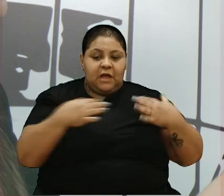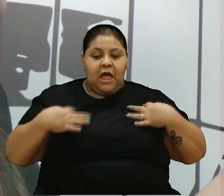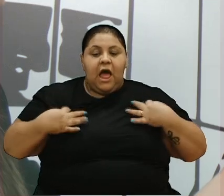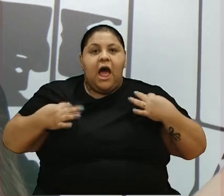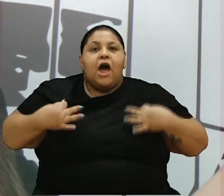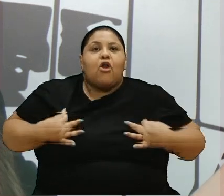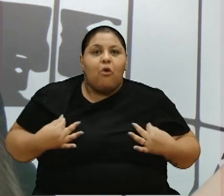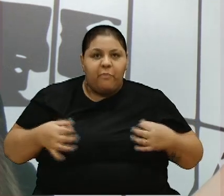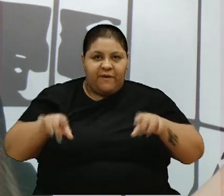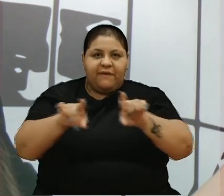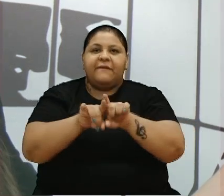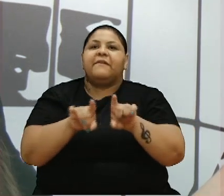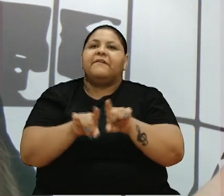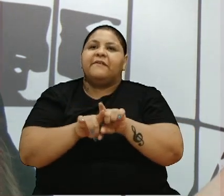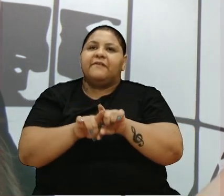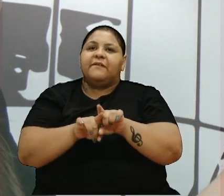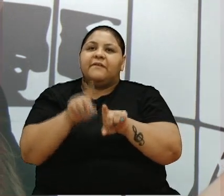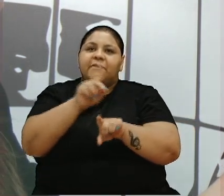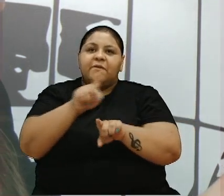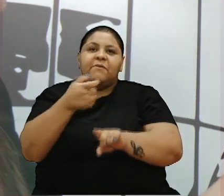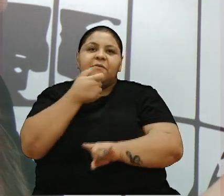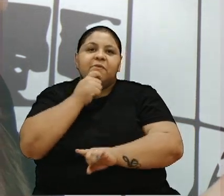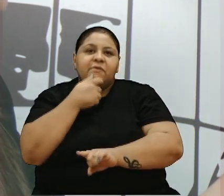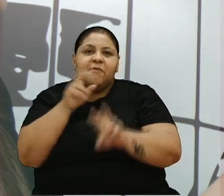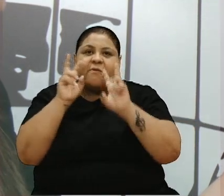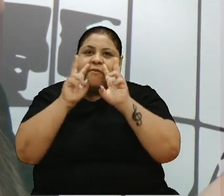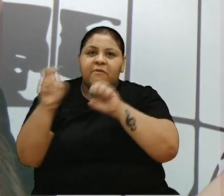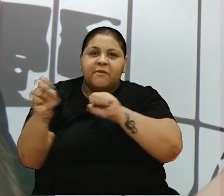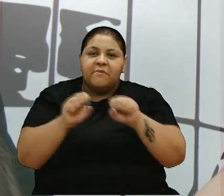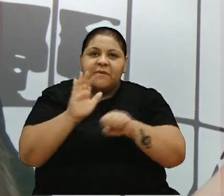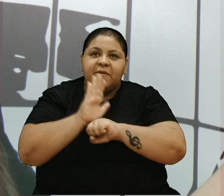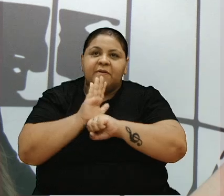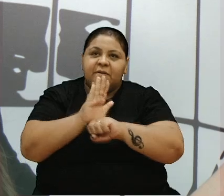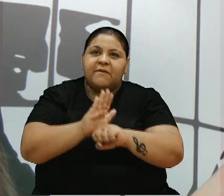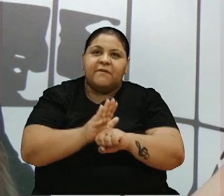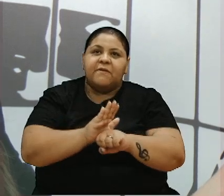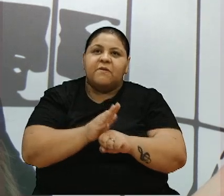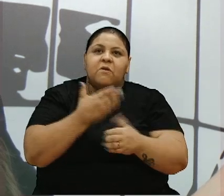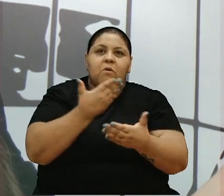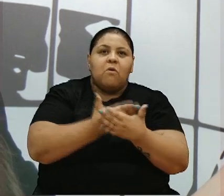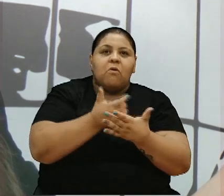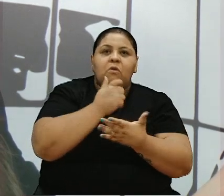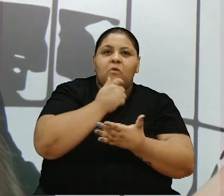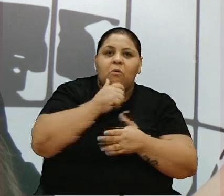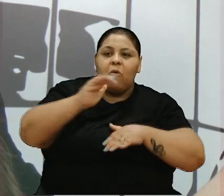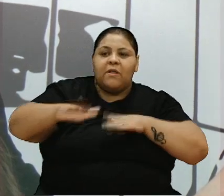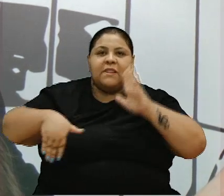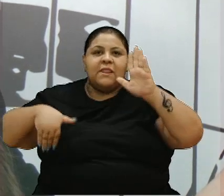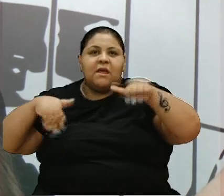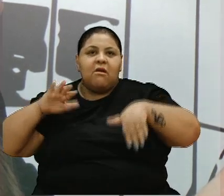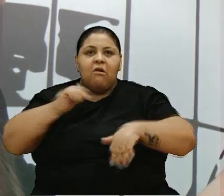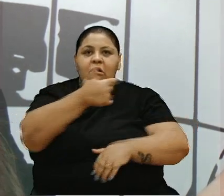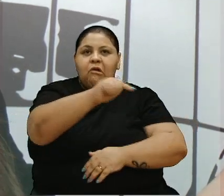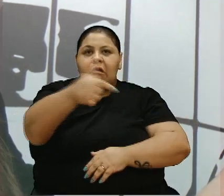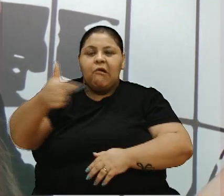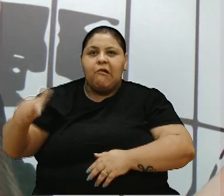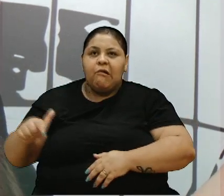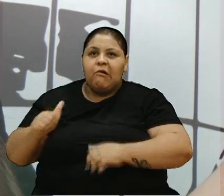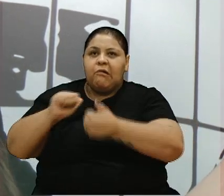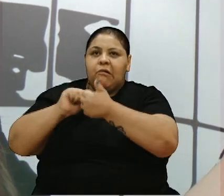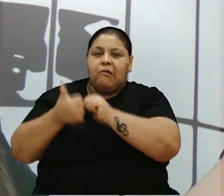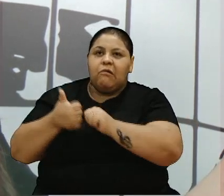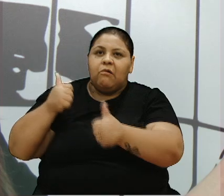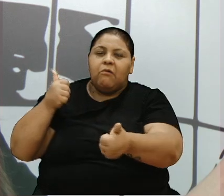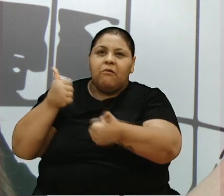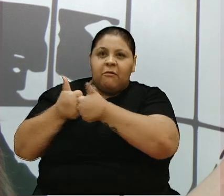crianças também. Se algum professor de inglês está nos assistindo e também quiser auxiliar com aulas de inglês, natação, outras modalidades esportivas, né, junto